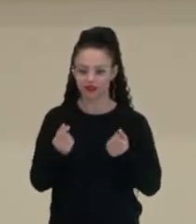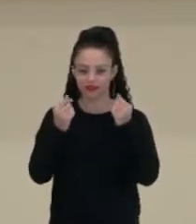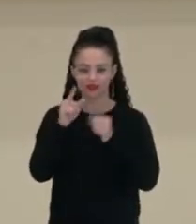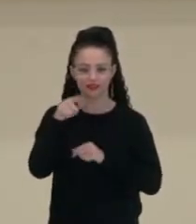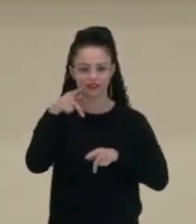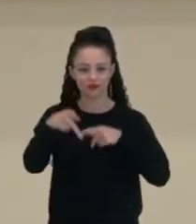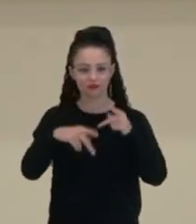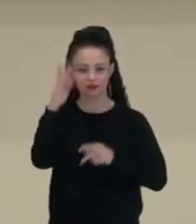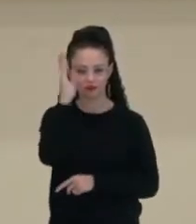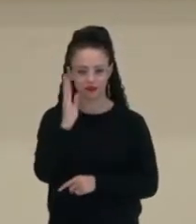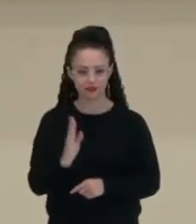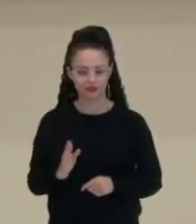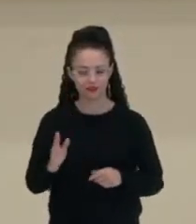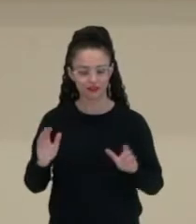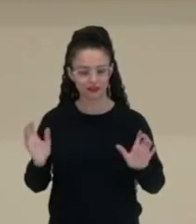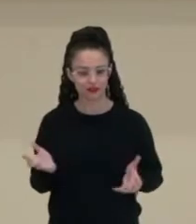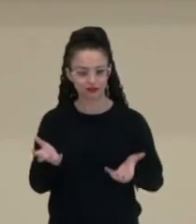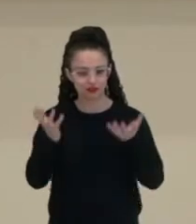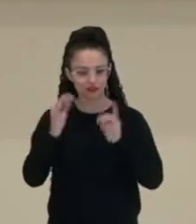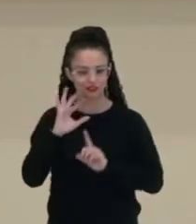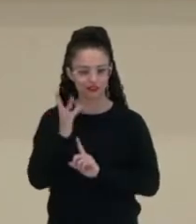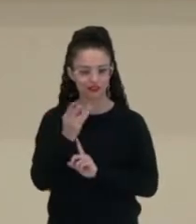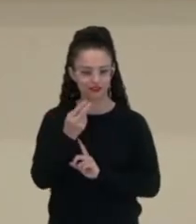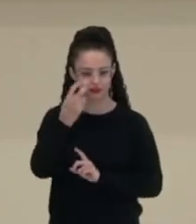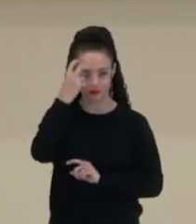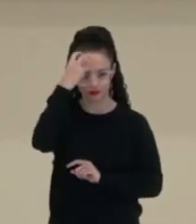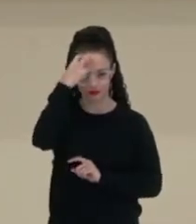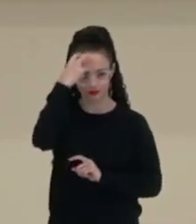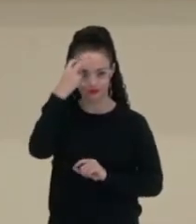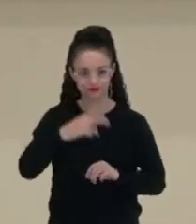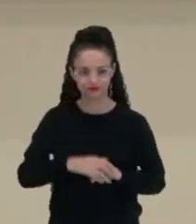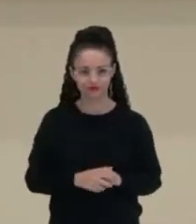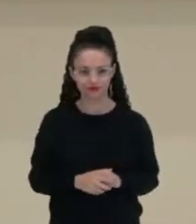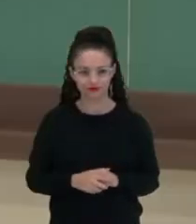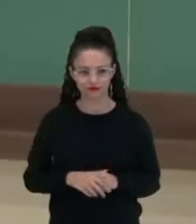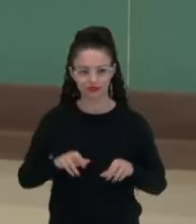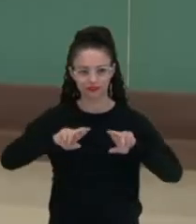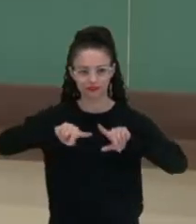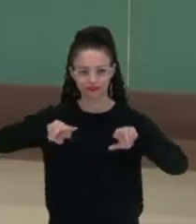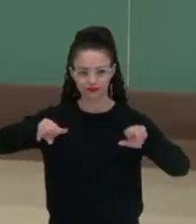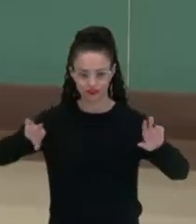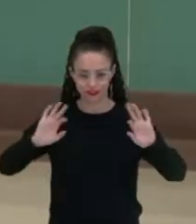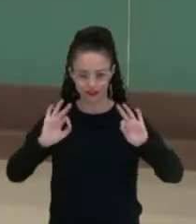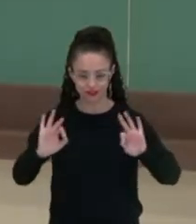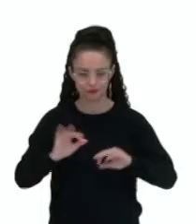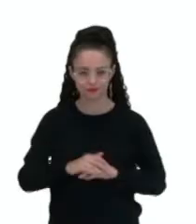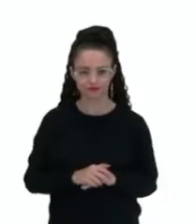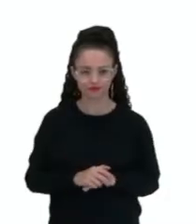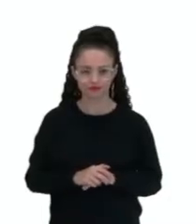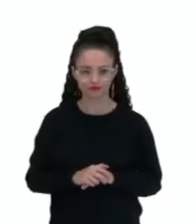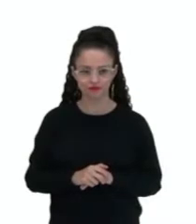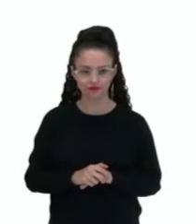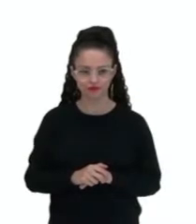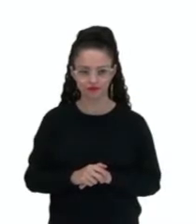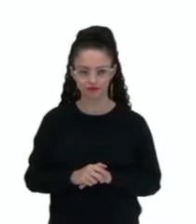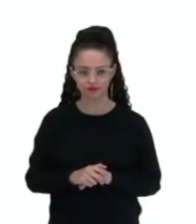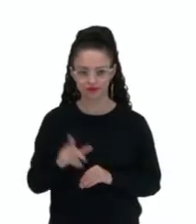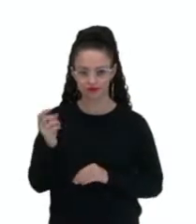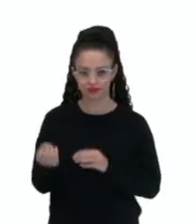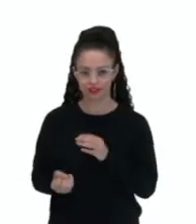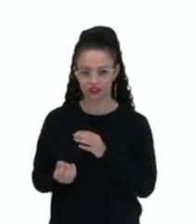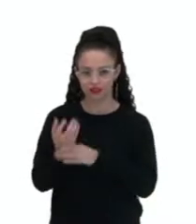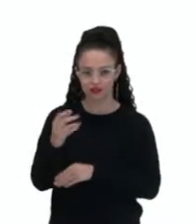povo brasileiro, cheio de arte e cultura. E diversidade, Então, nasceu e firmou-se nas regiões